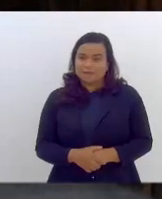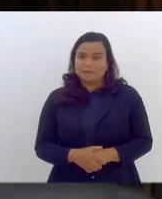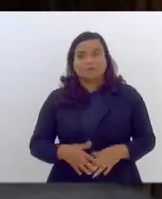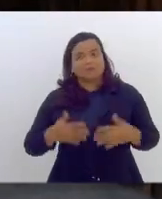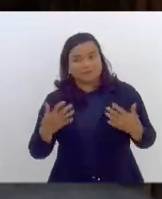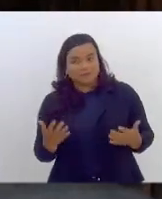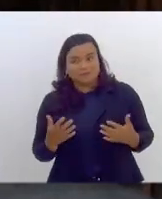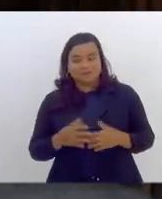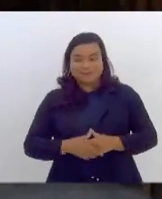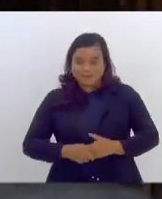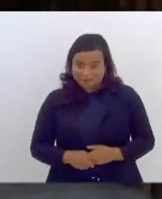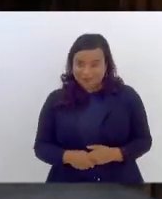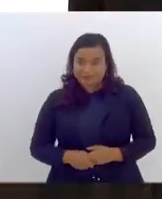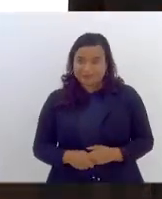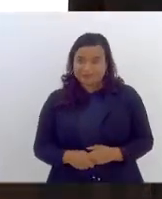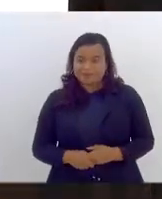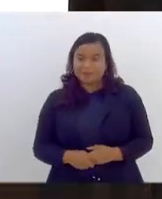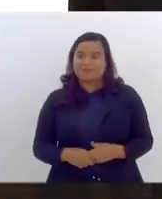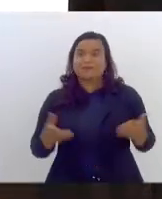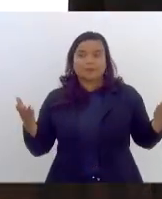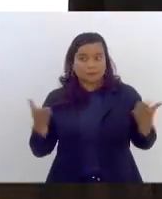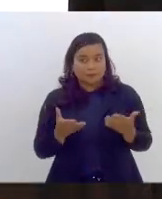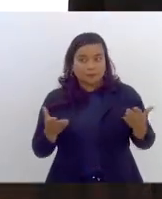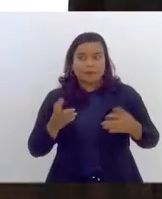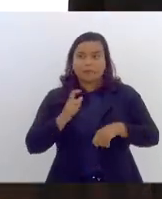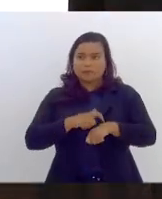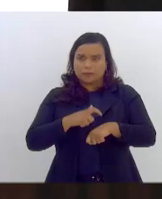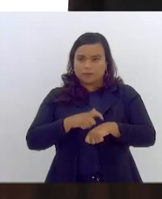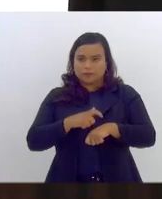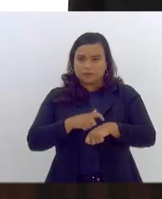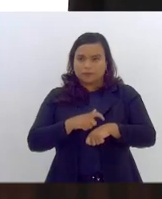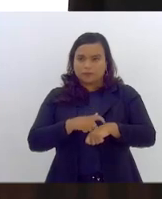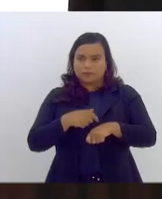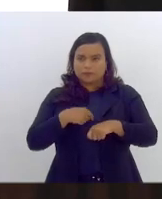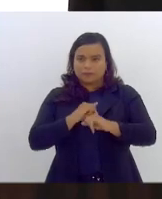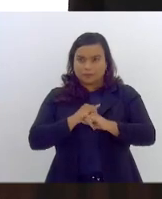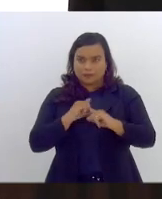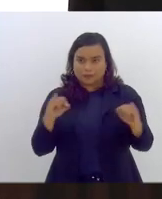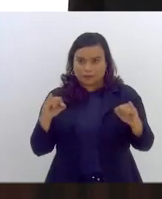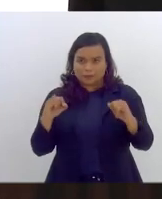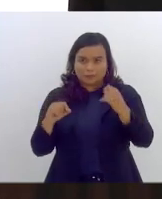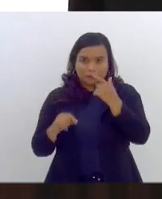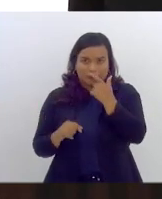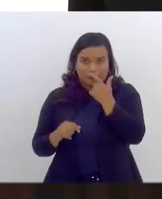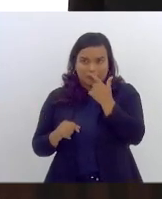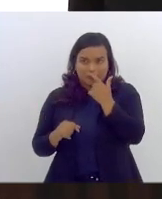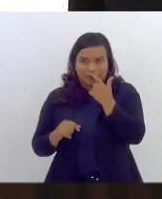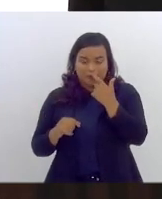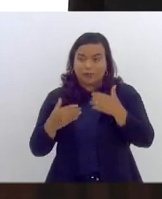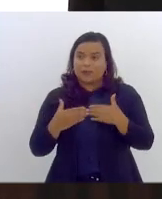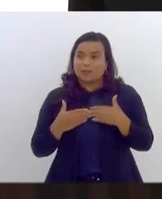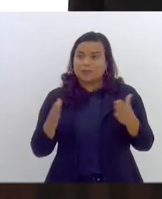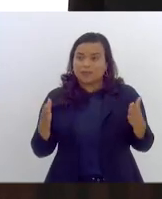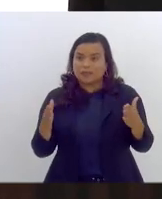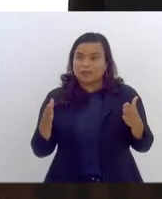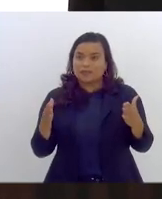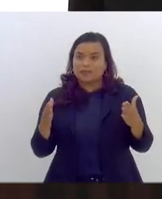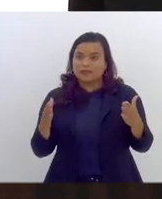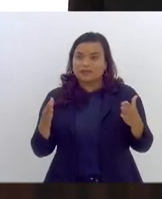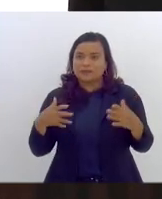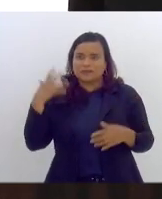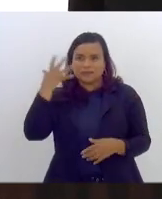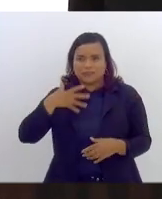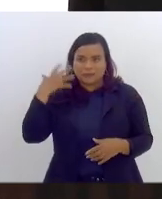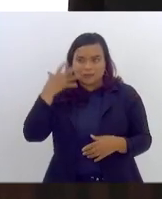Bom, neste momento, declaro aberta a cerimônia